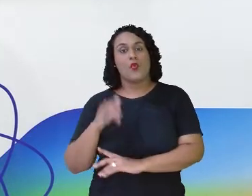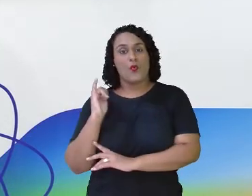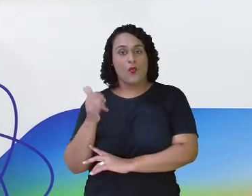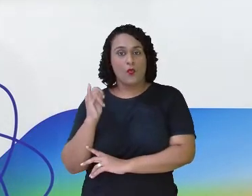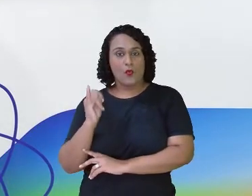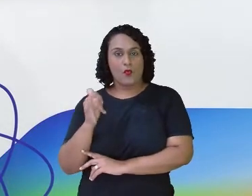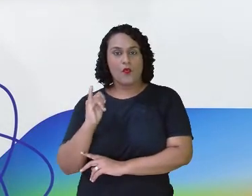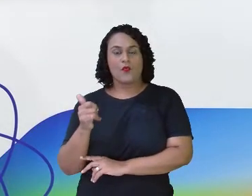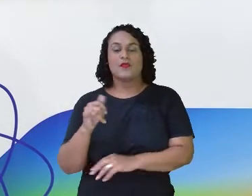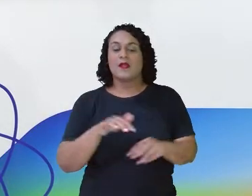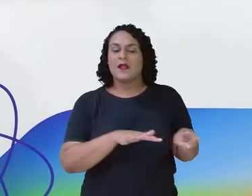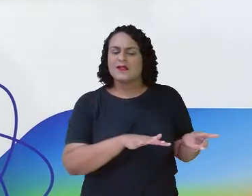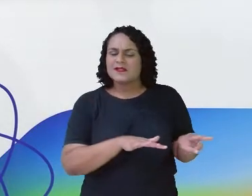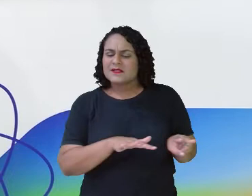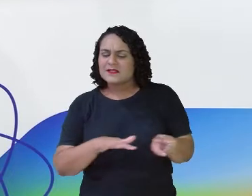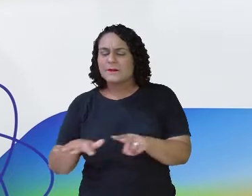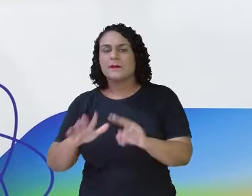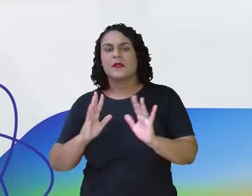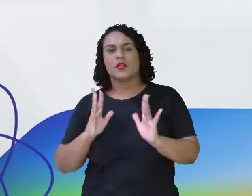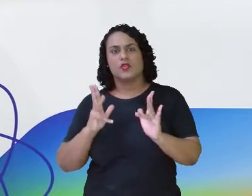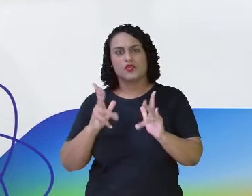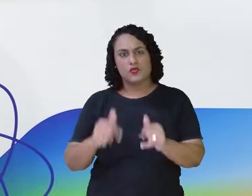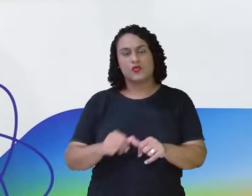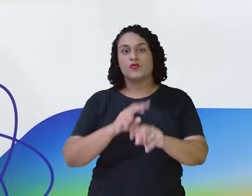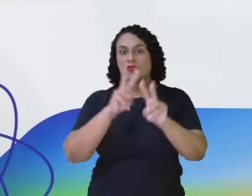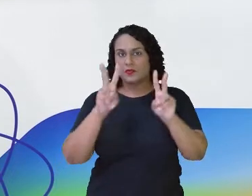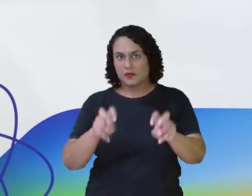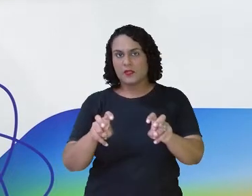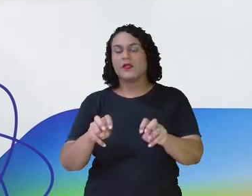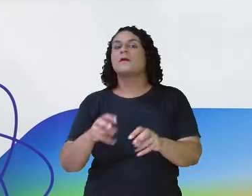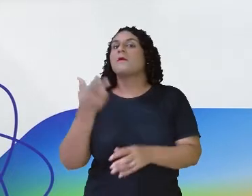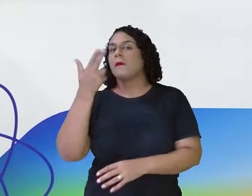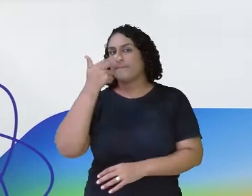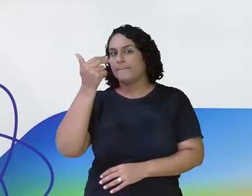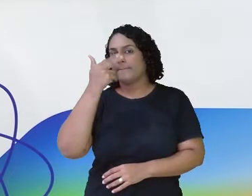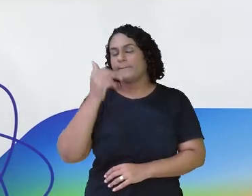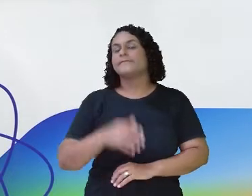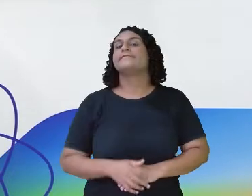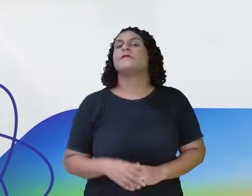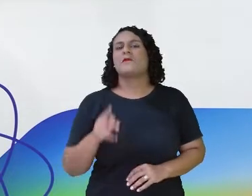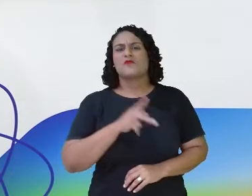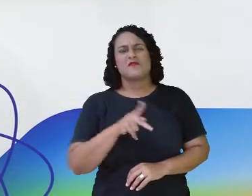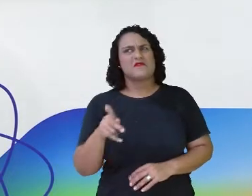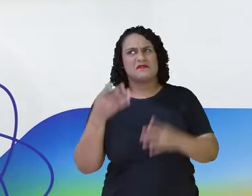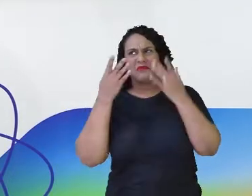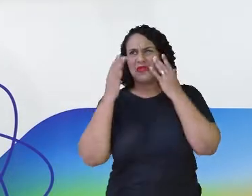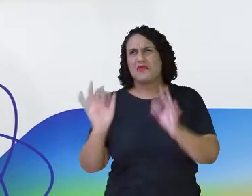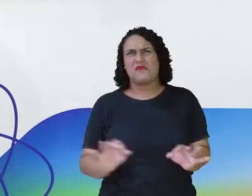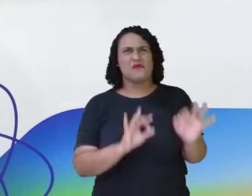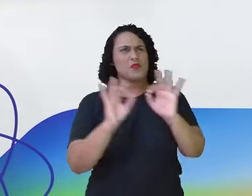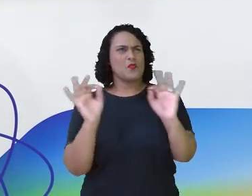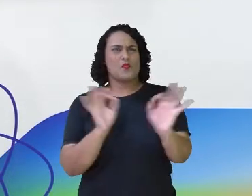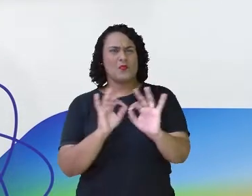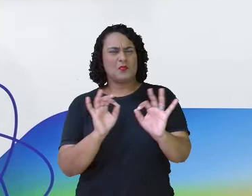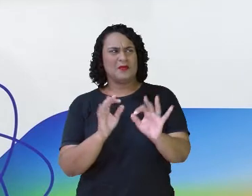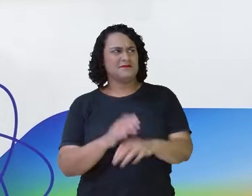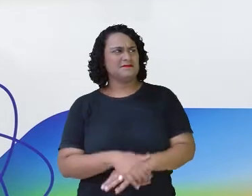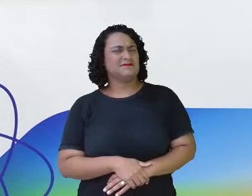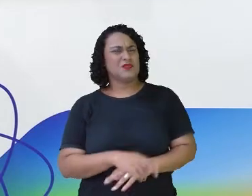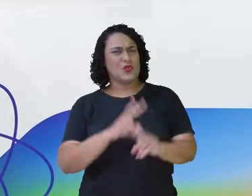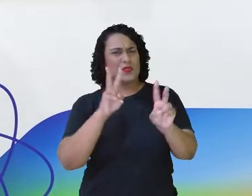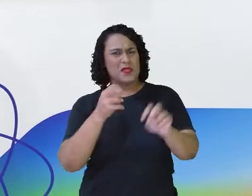que a semana inteira o tema seria o mesmo. Professora, então não vou assistir não, porque todo dia a mesma